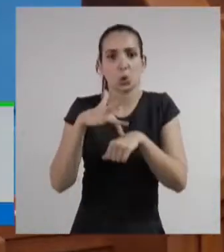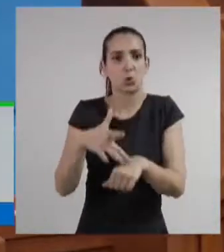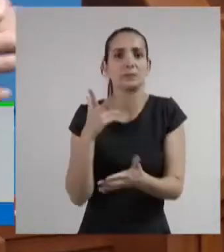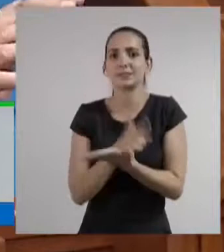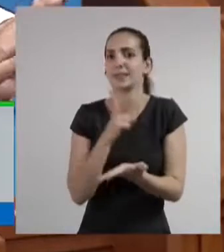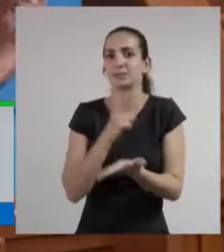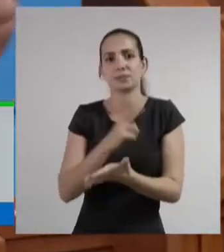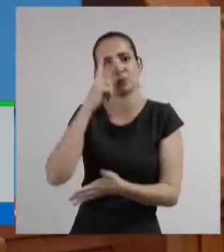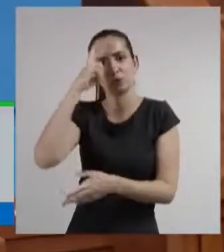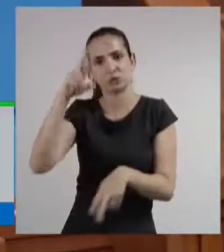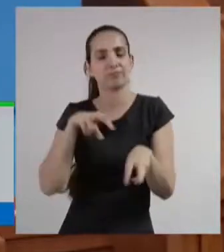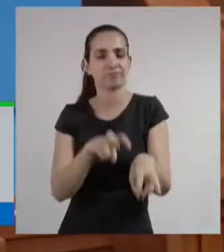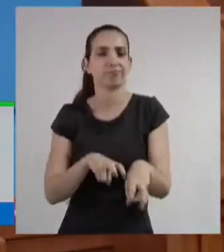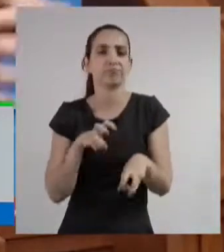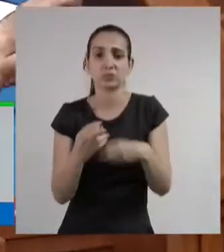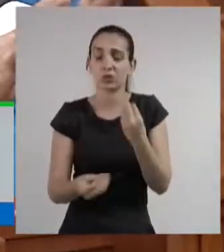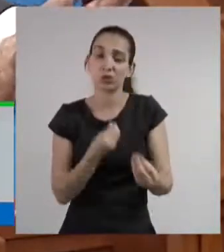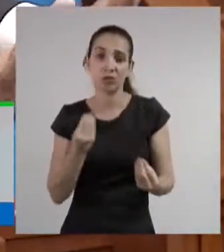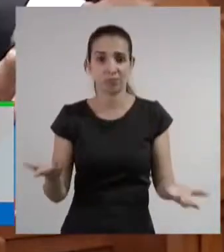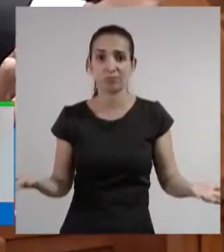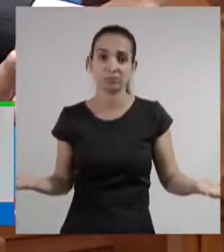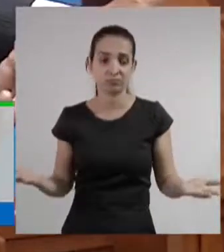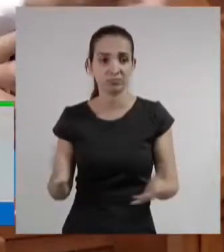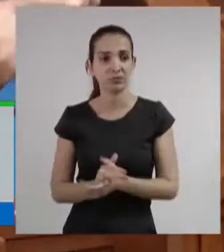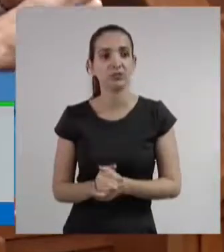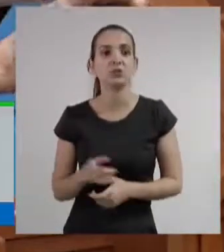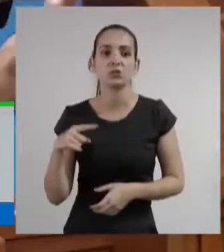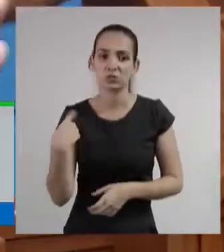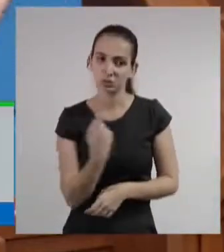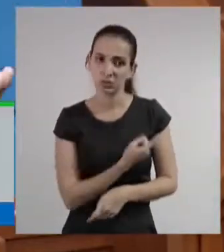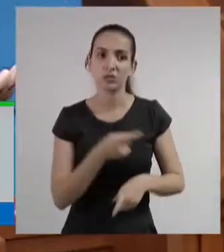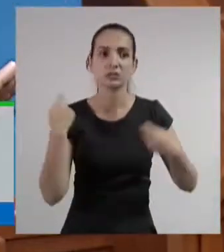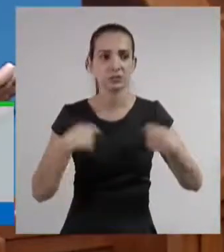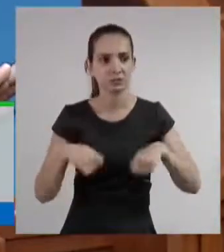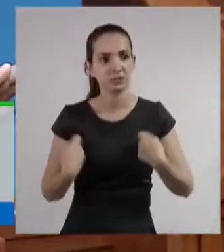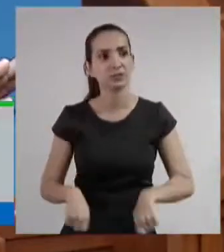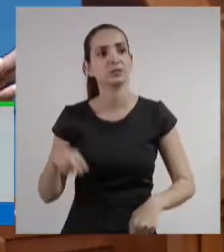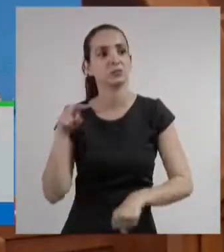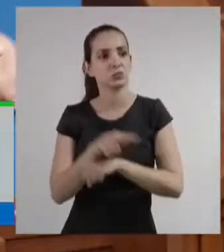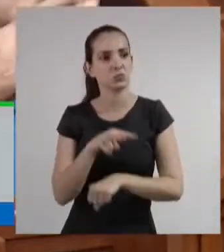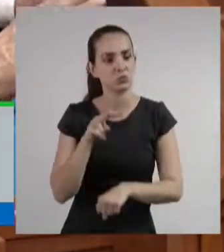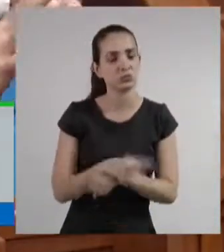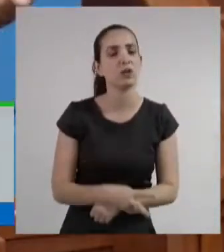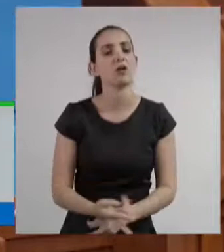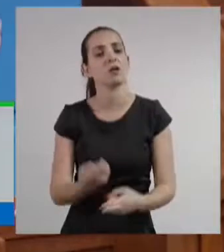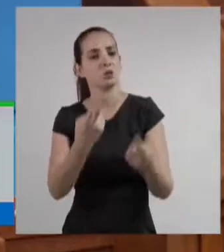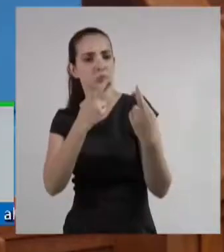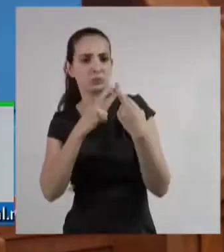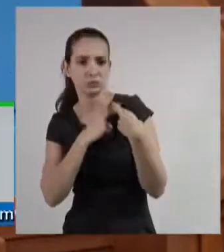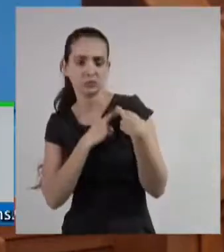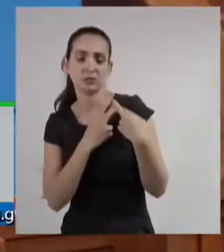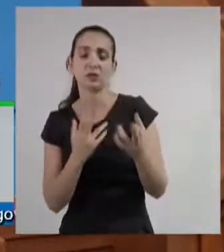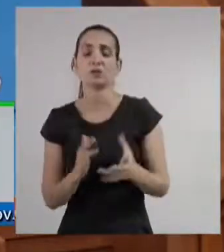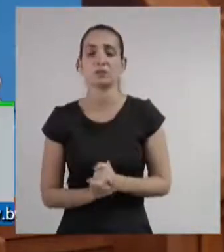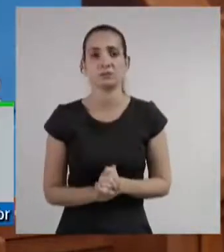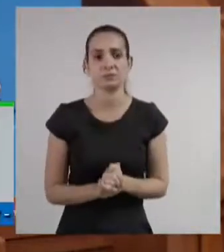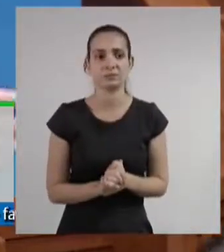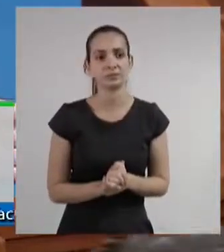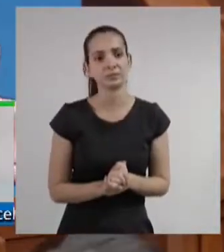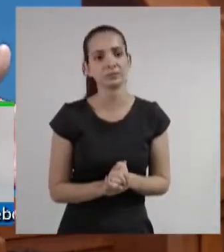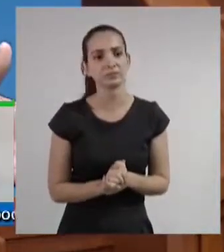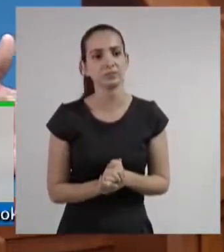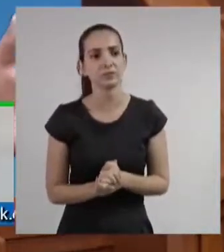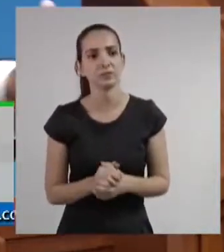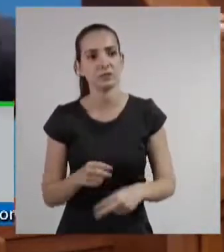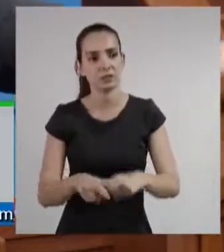Ó, eu não tenho nada que ver com isso, você tem que conviver com isso, você tem que preservar, não produz nada, certo?